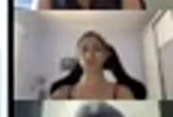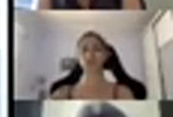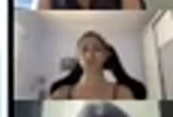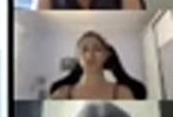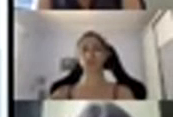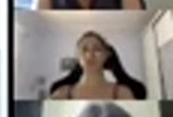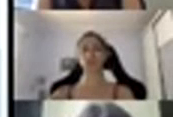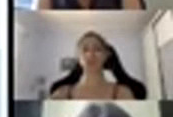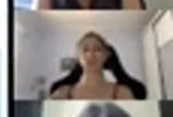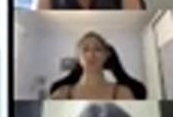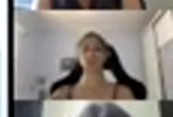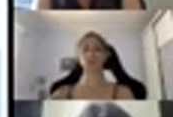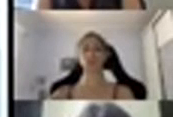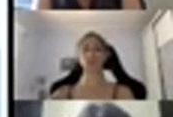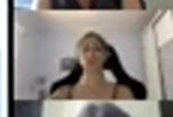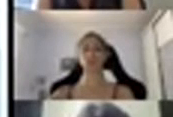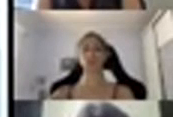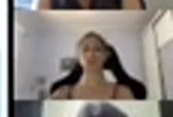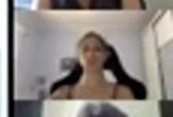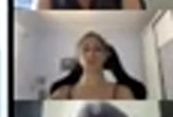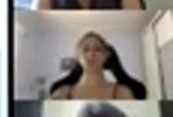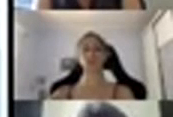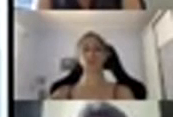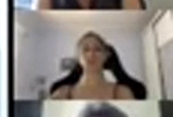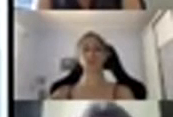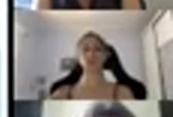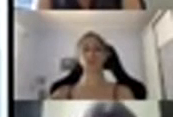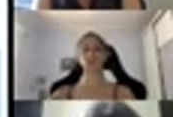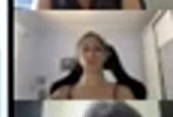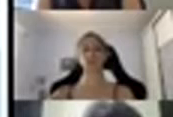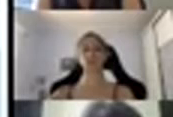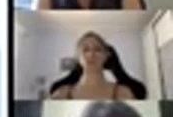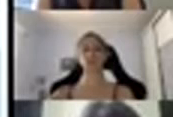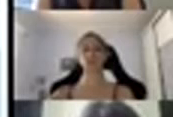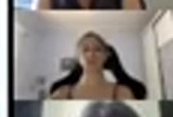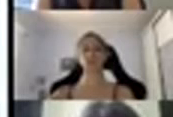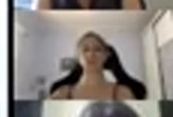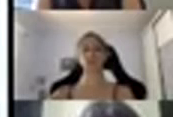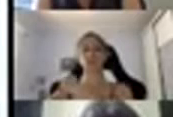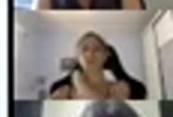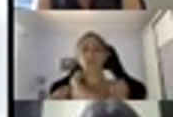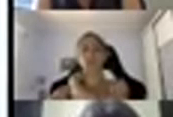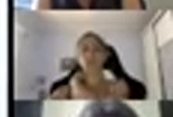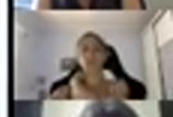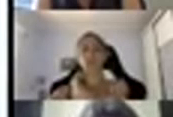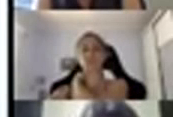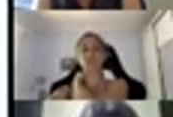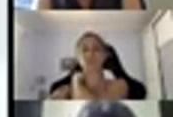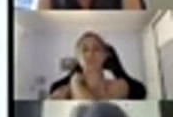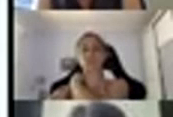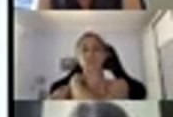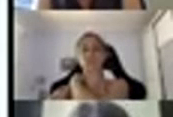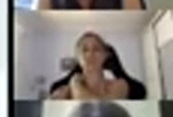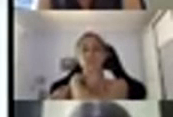à frente do Brasil. Se a gente for pegar por semana epidemiológica, seriam 4 milhões de casos na frente do Brasil. E aí,